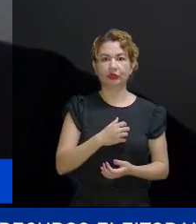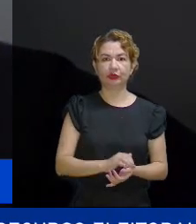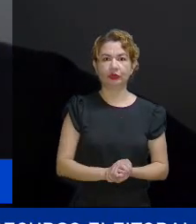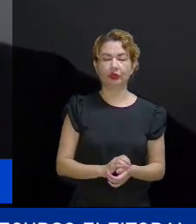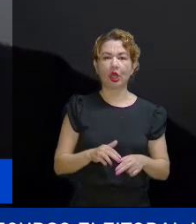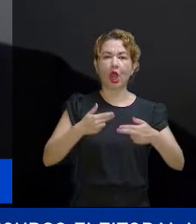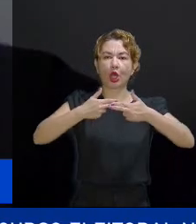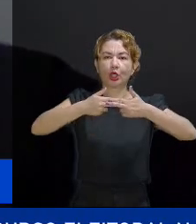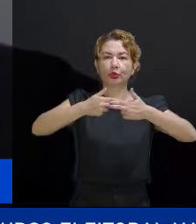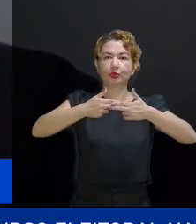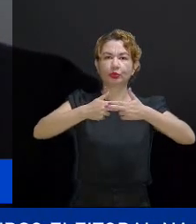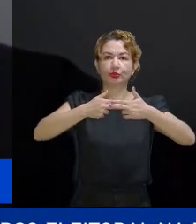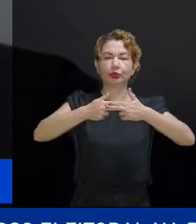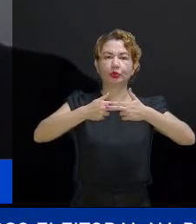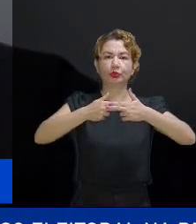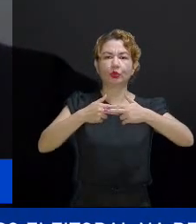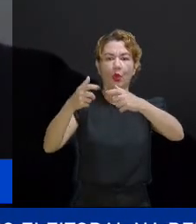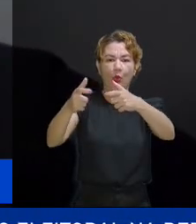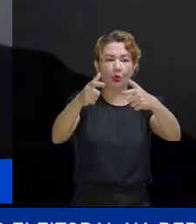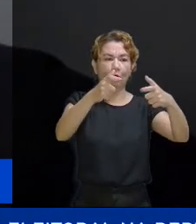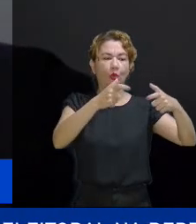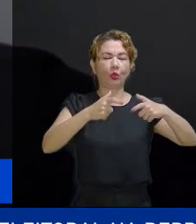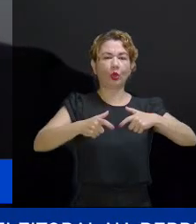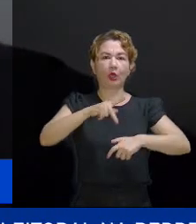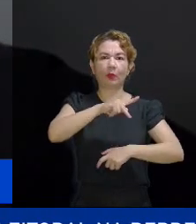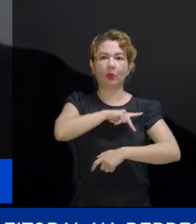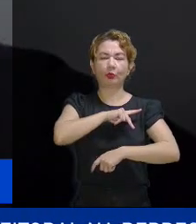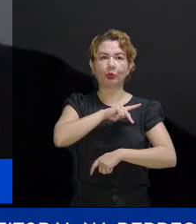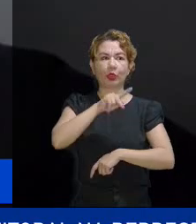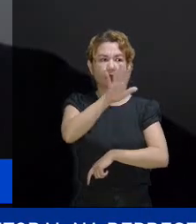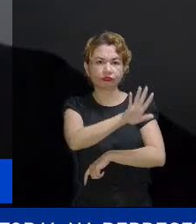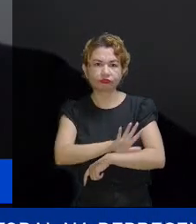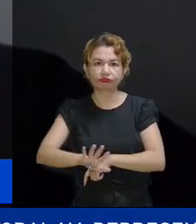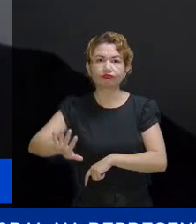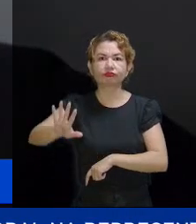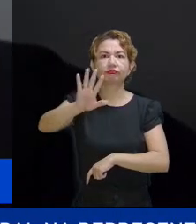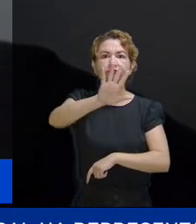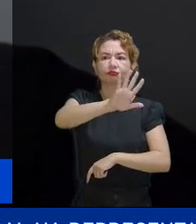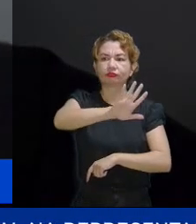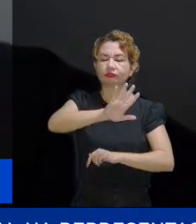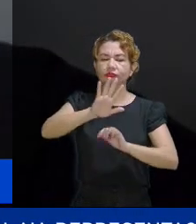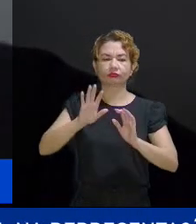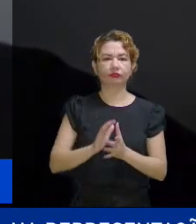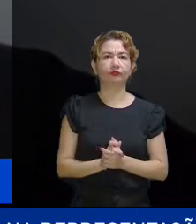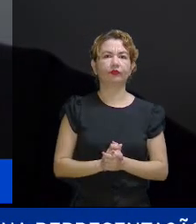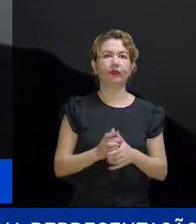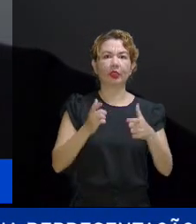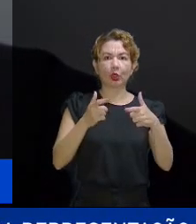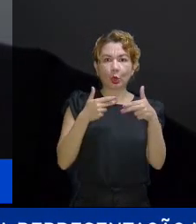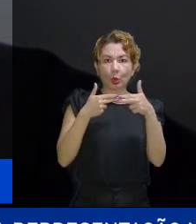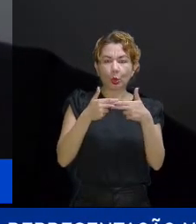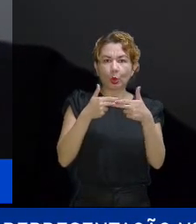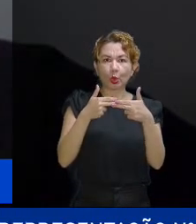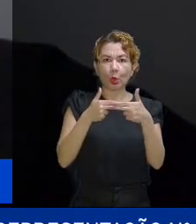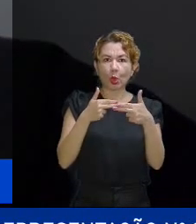quanto à utilização de imóveis públicos como cenário para a propaganda eleitoral, entende-se que